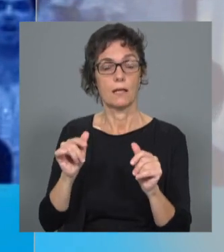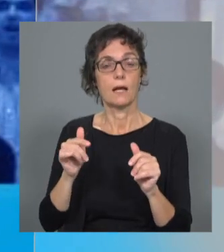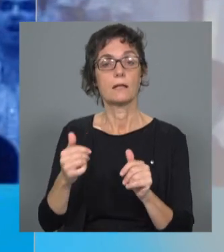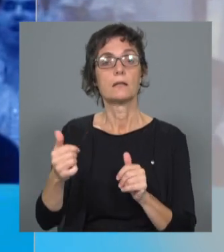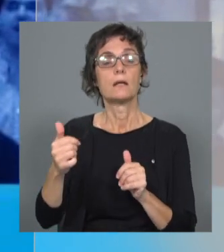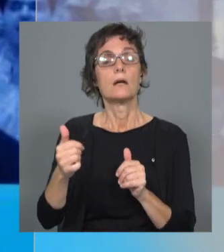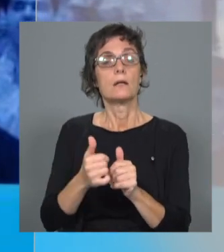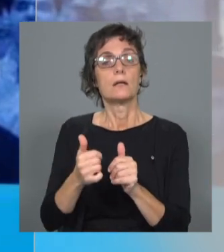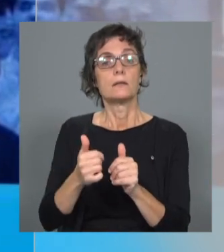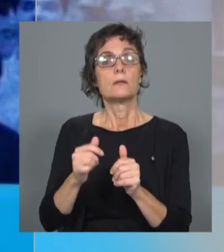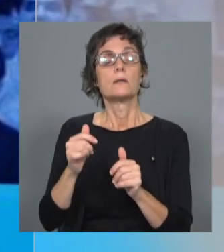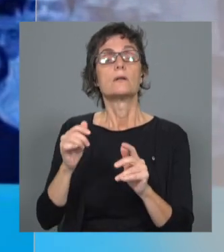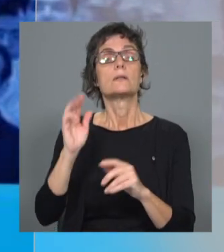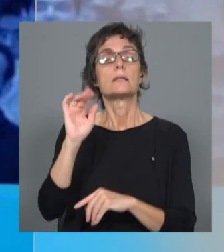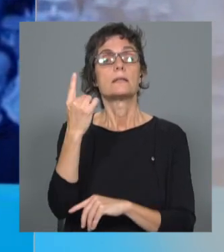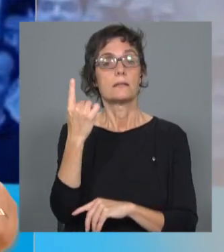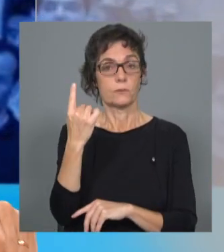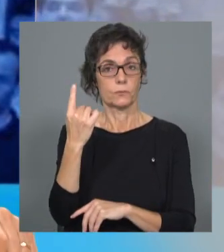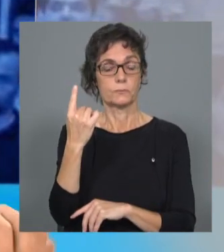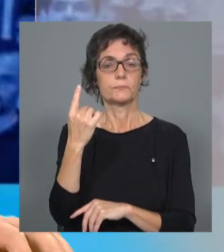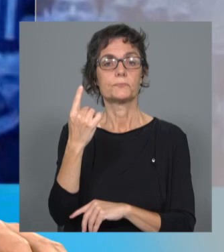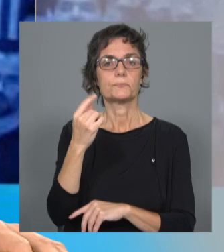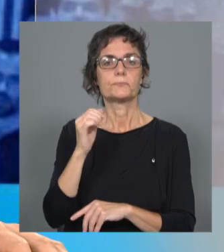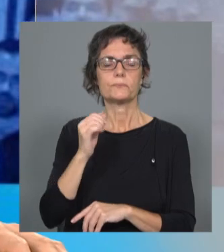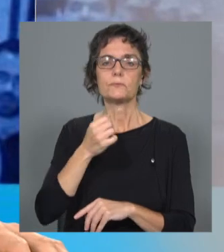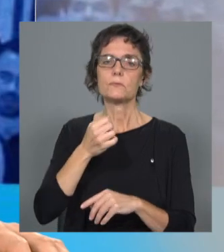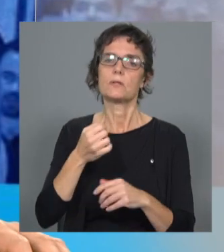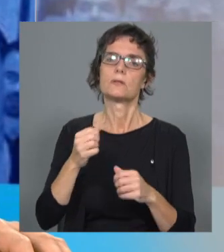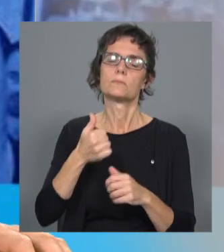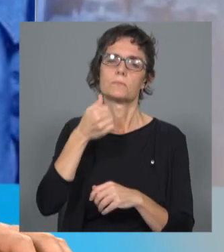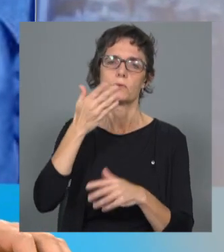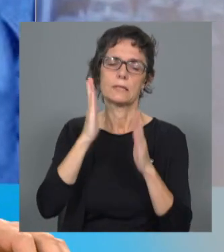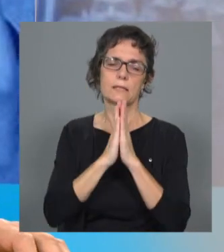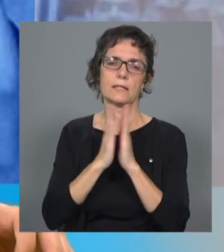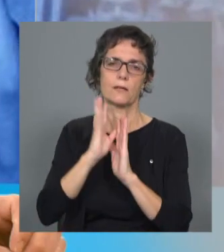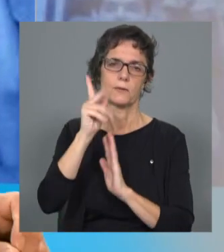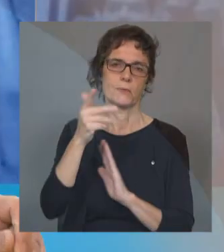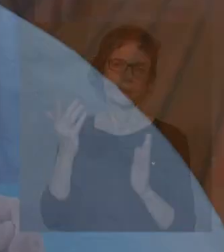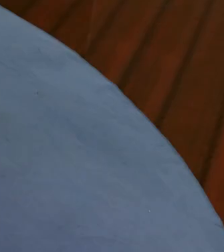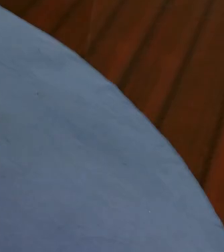companhia, na Antena 1. Desejo-lhe um bom dia santo e até amanhã, se Deus quiser.